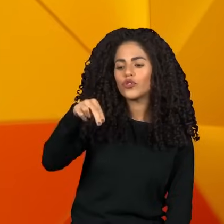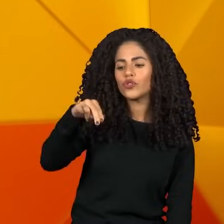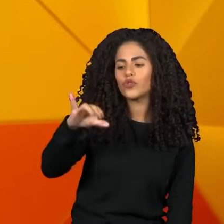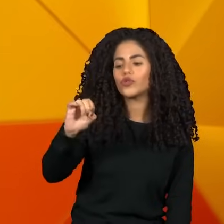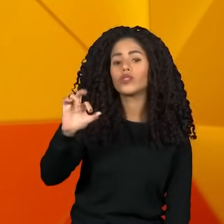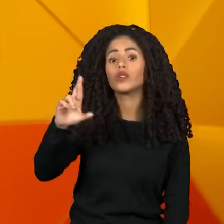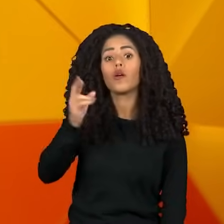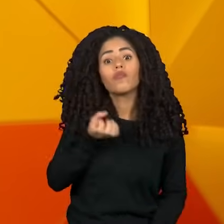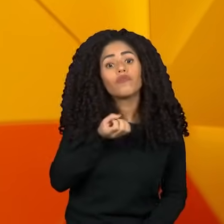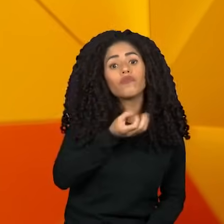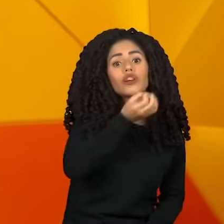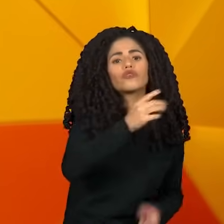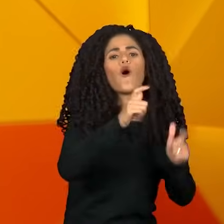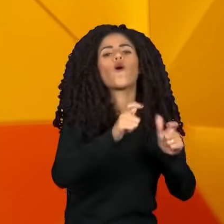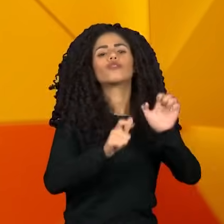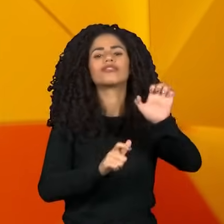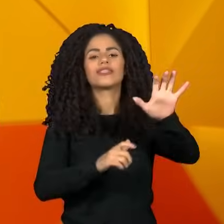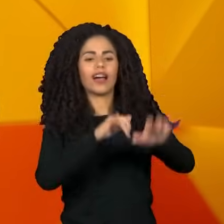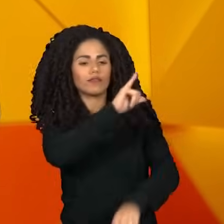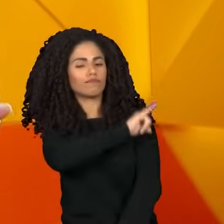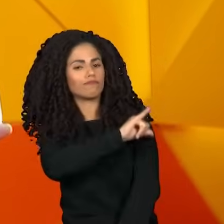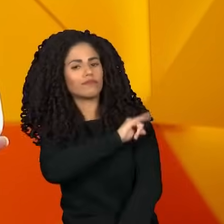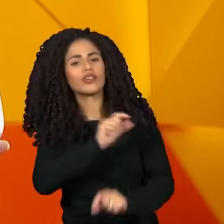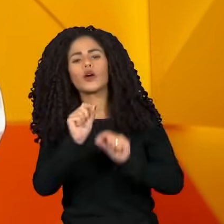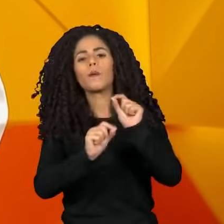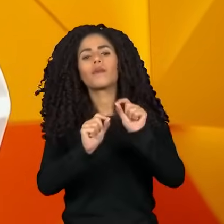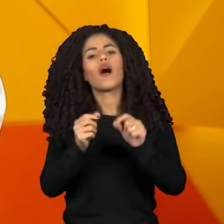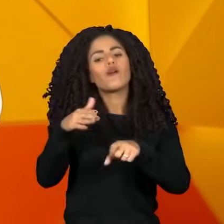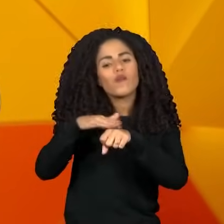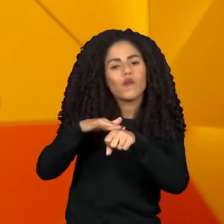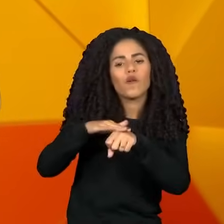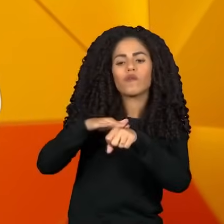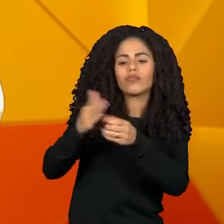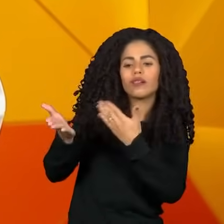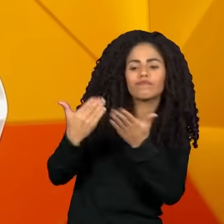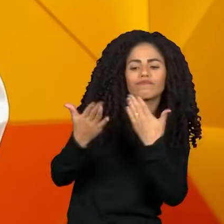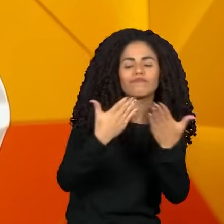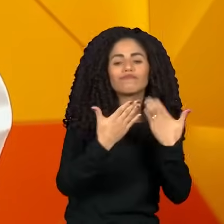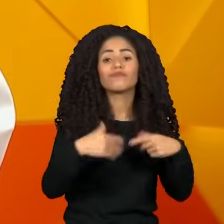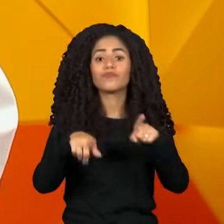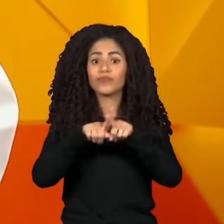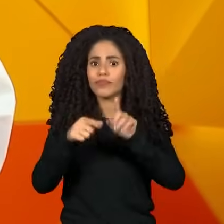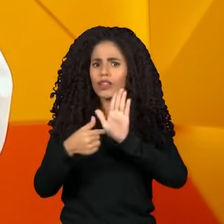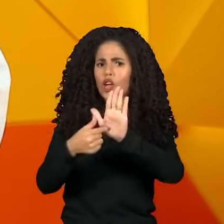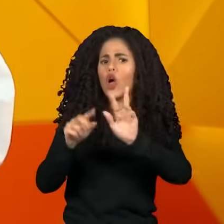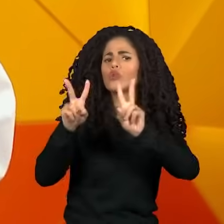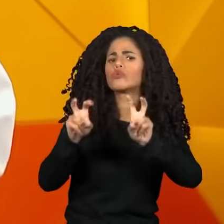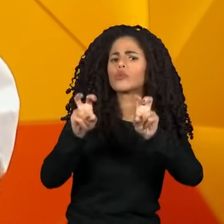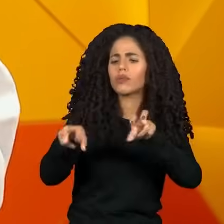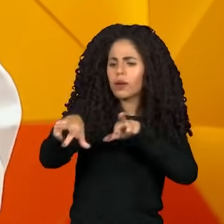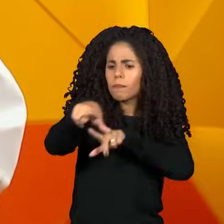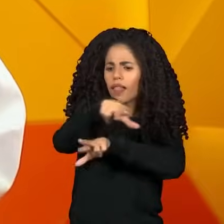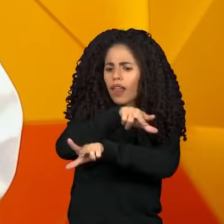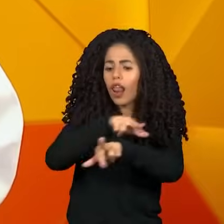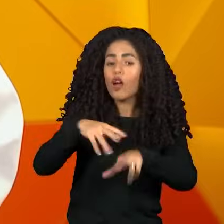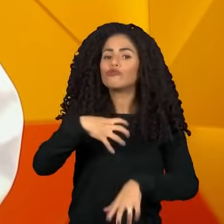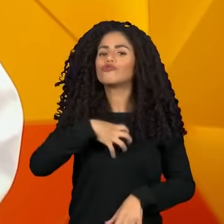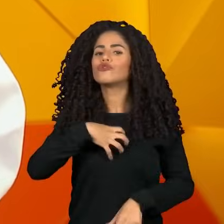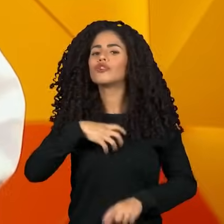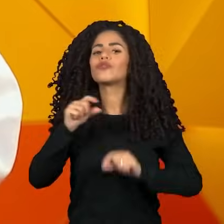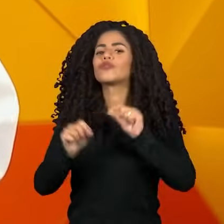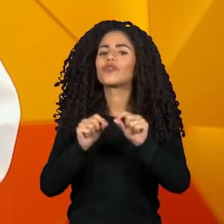Janeiro para conversar com o professor e filósofo Renato Nogueira, que nos traz uma perspectiva sobre as diversas formas de